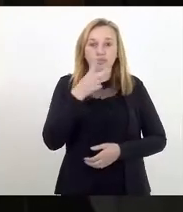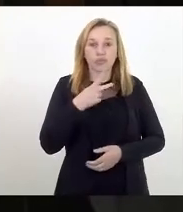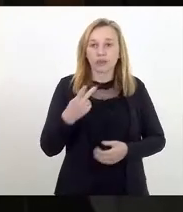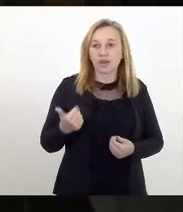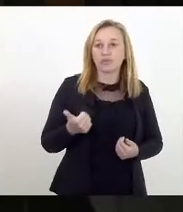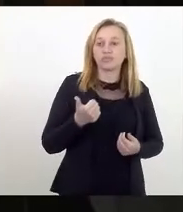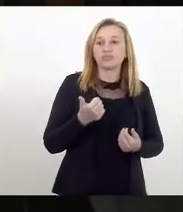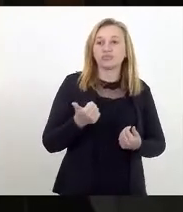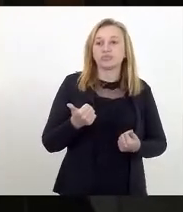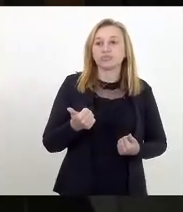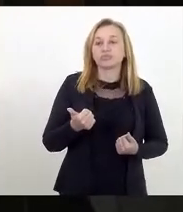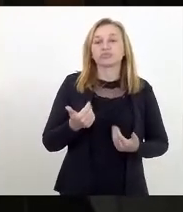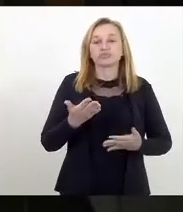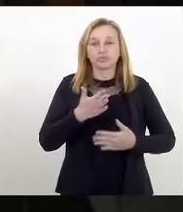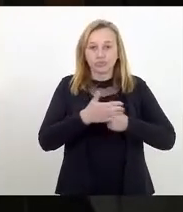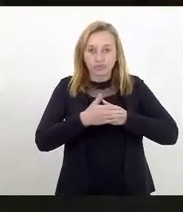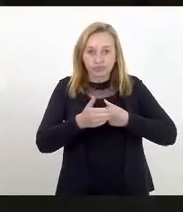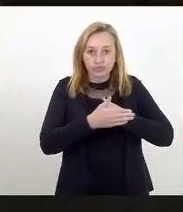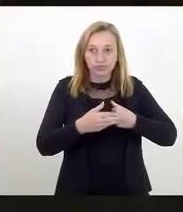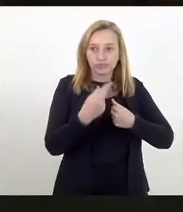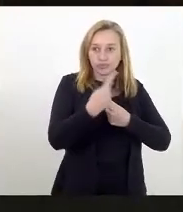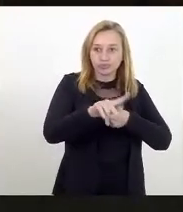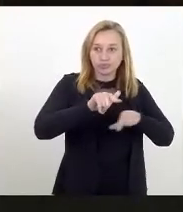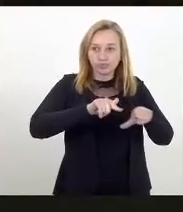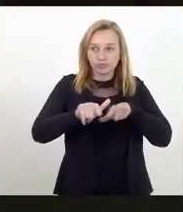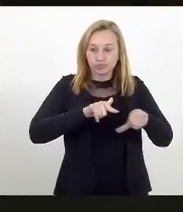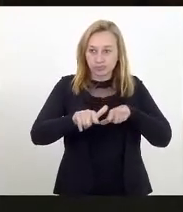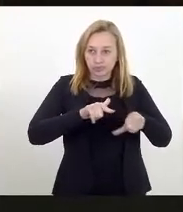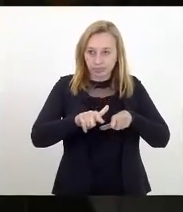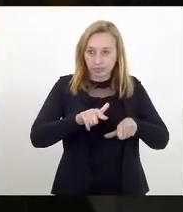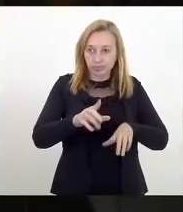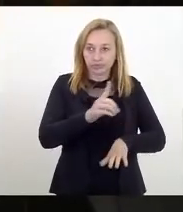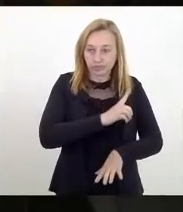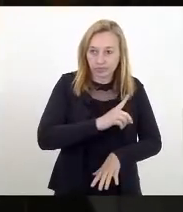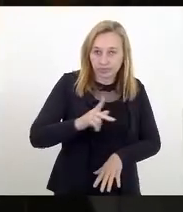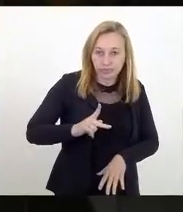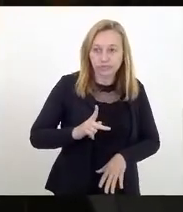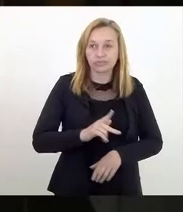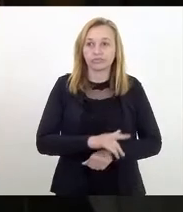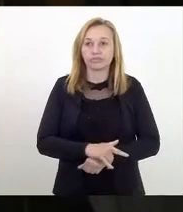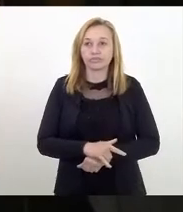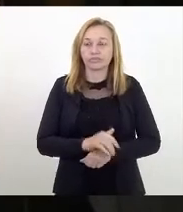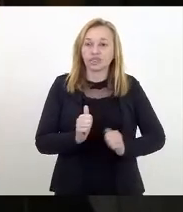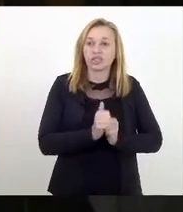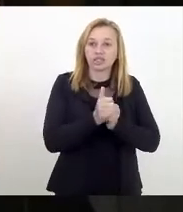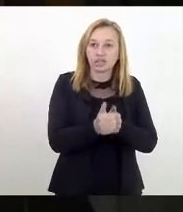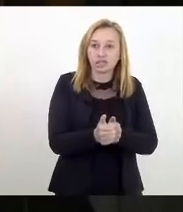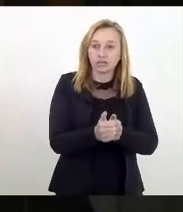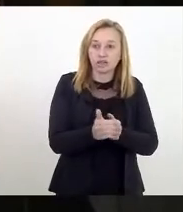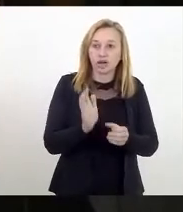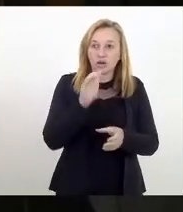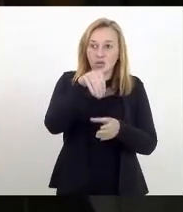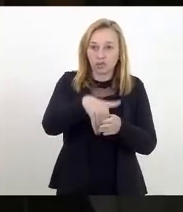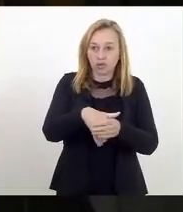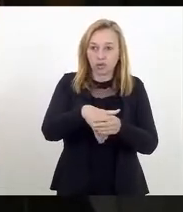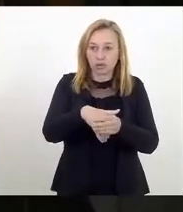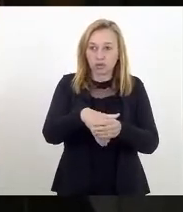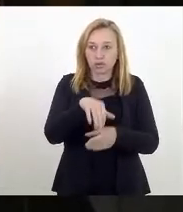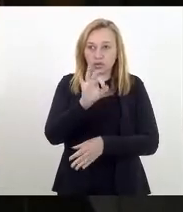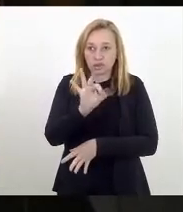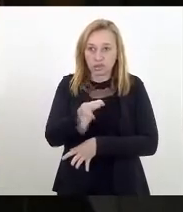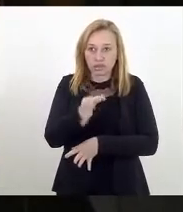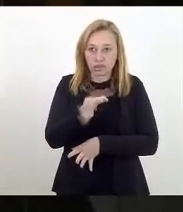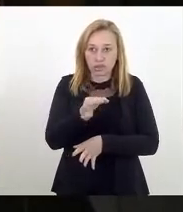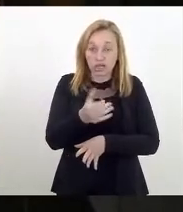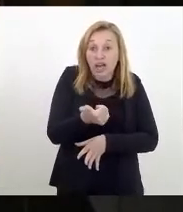apreço, do meu carinho, da minha admiração pelo seu trabalho, pelo trabalho da Defensoria Pública, encaminharam o voto favorável a essa demanda há